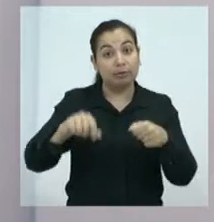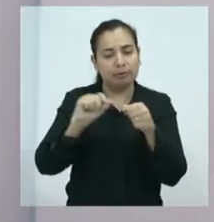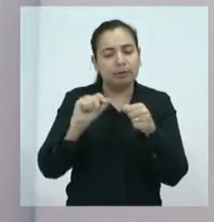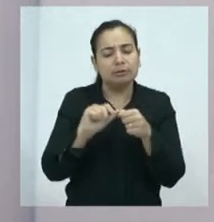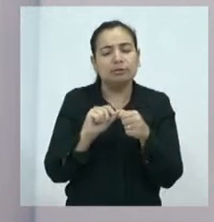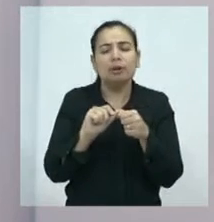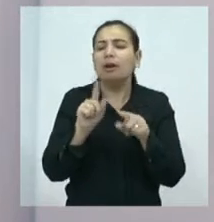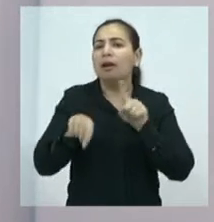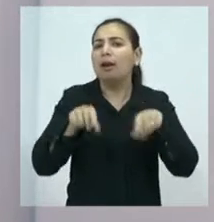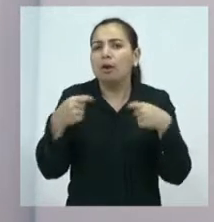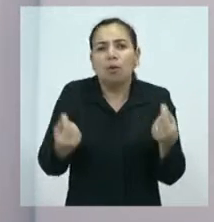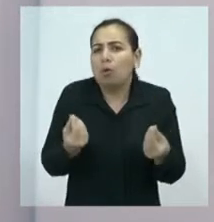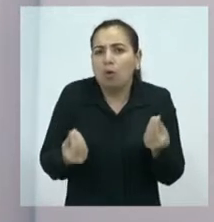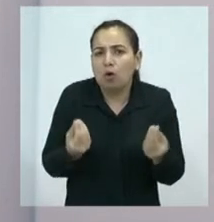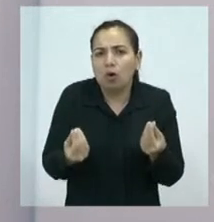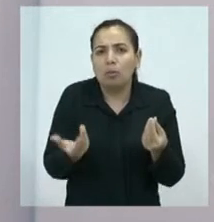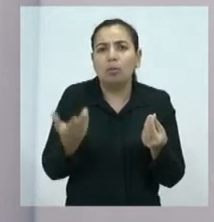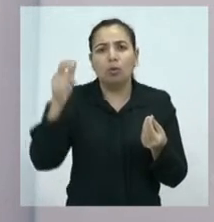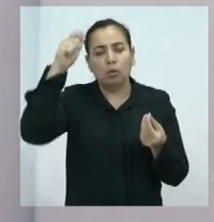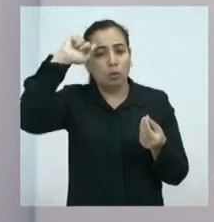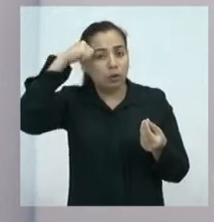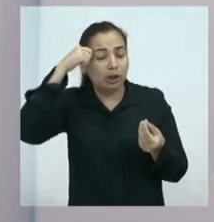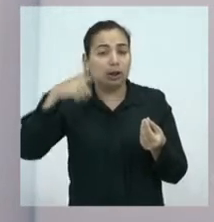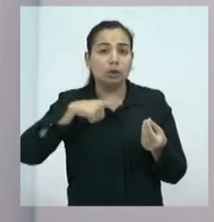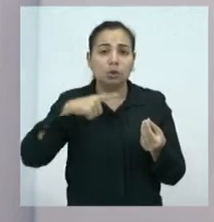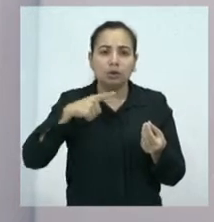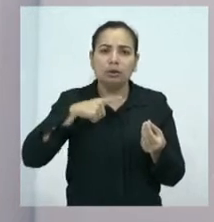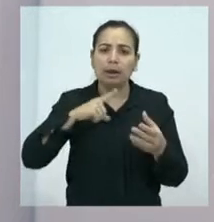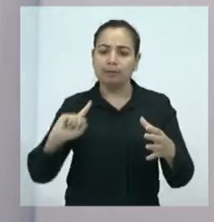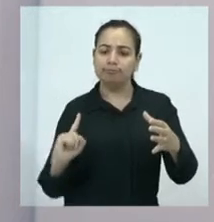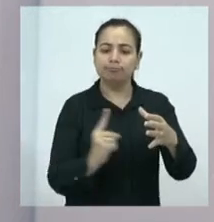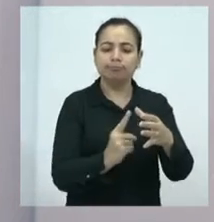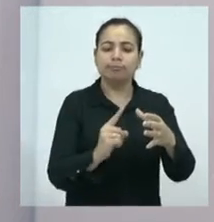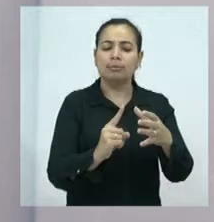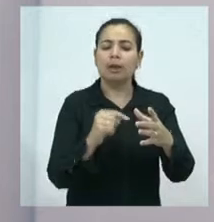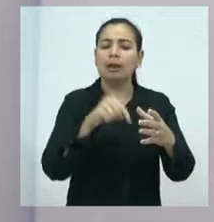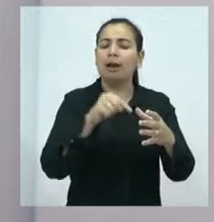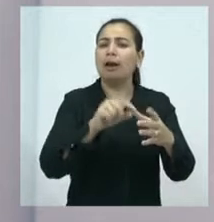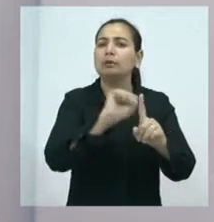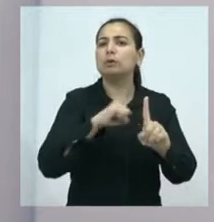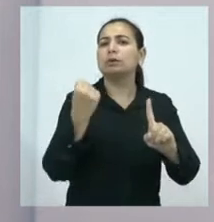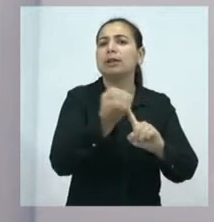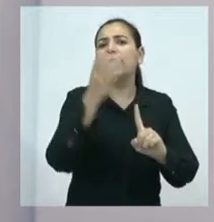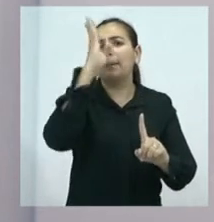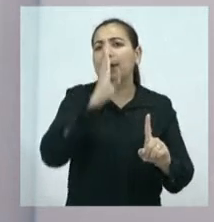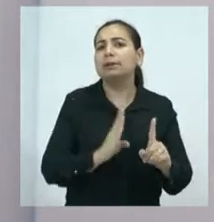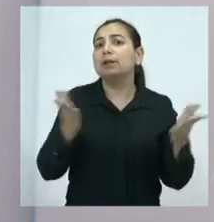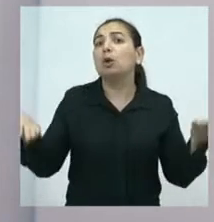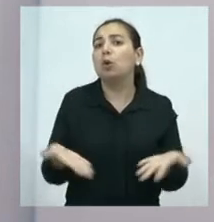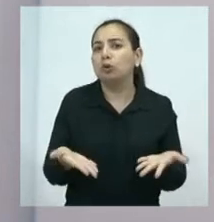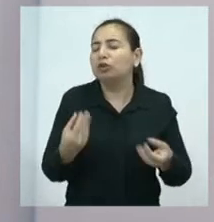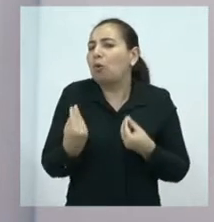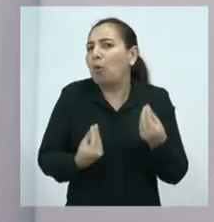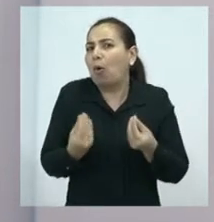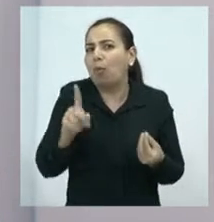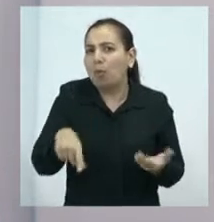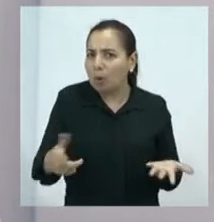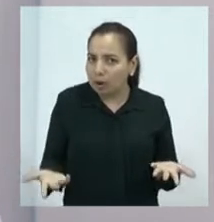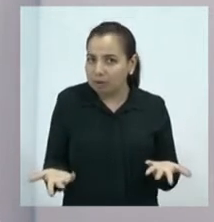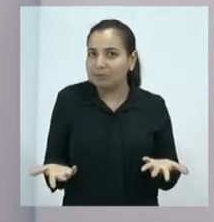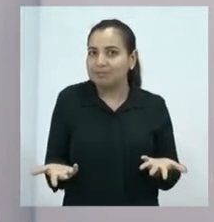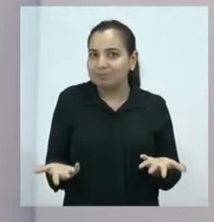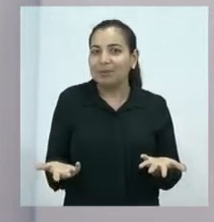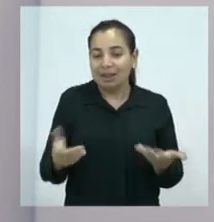como o negro está inserido na sociedade brasileira hoje. Então, eu acho que, fazendo isso, a gente